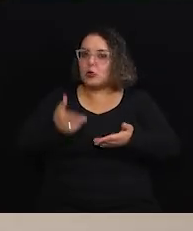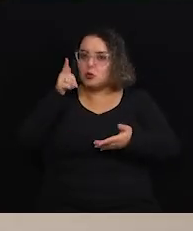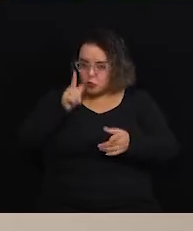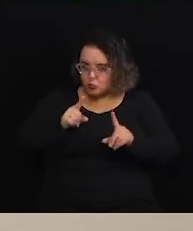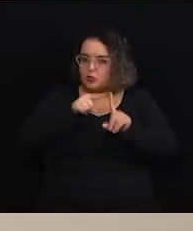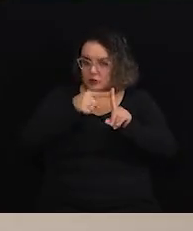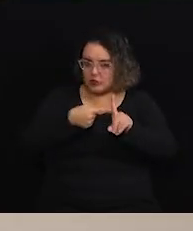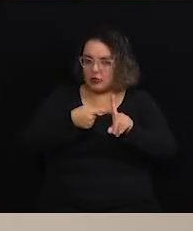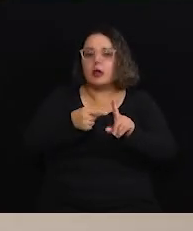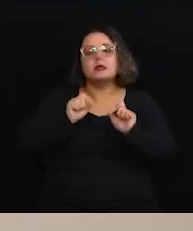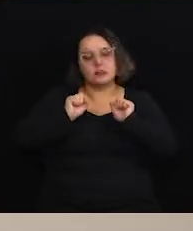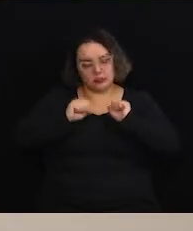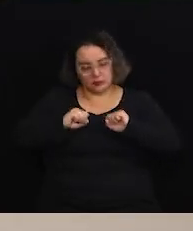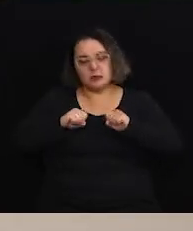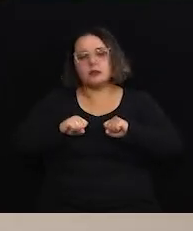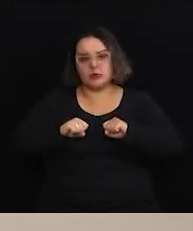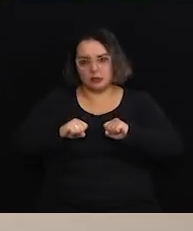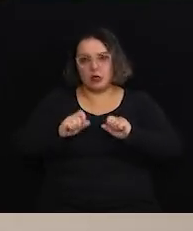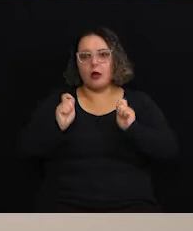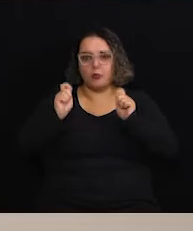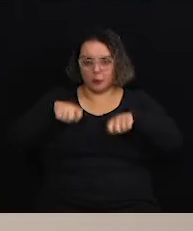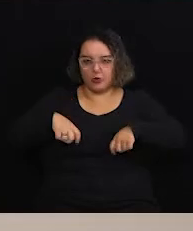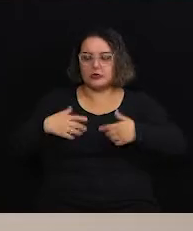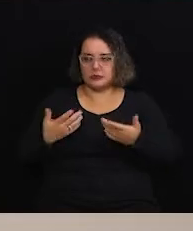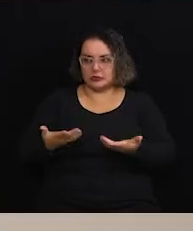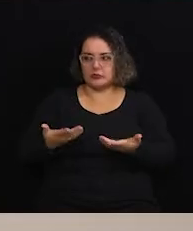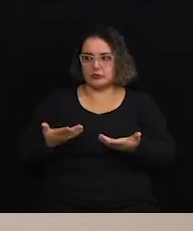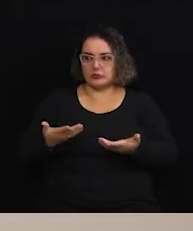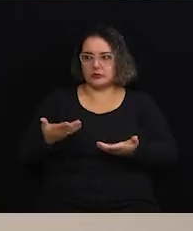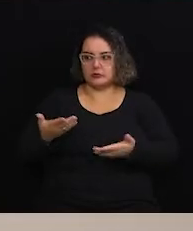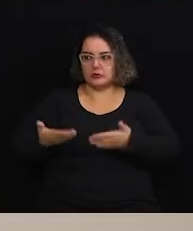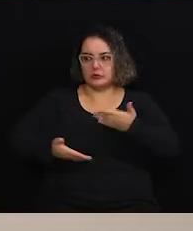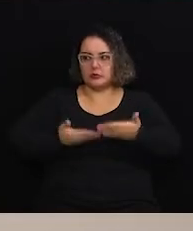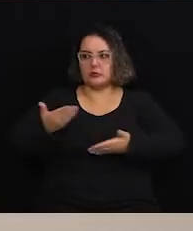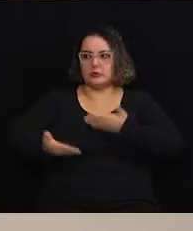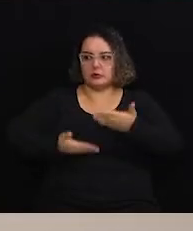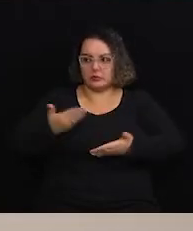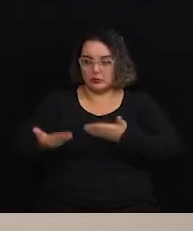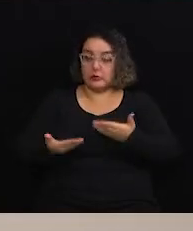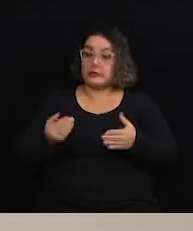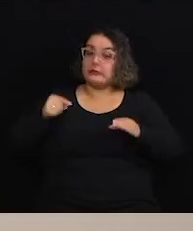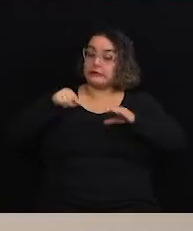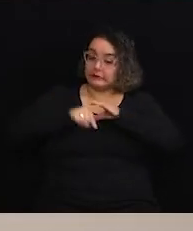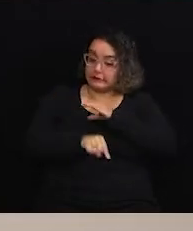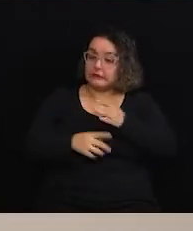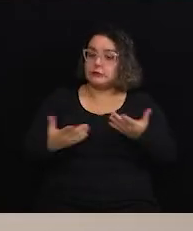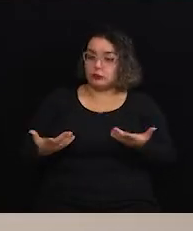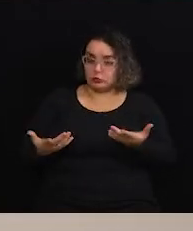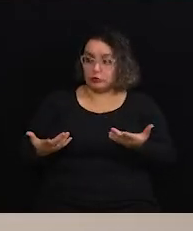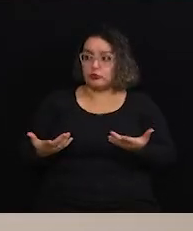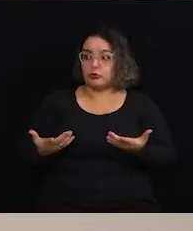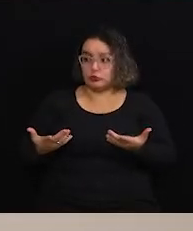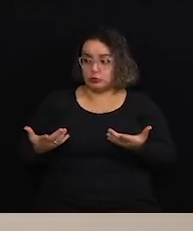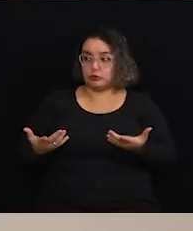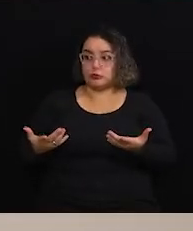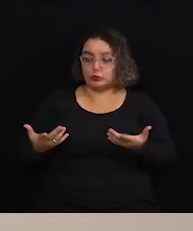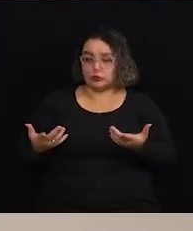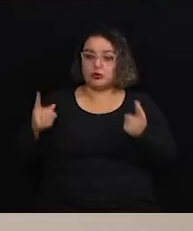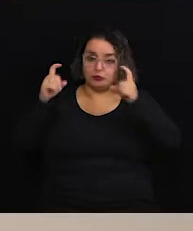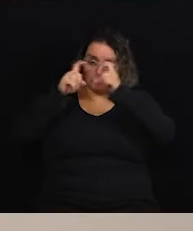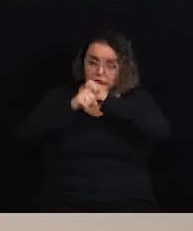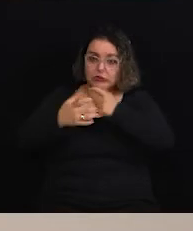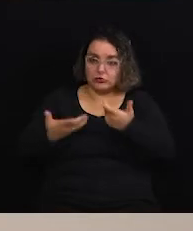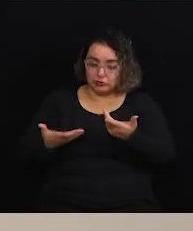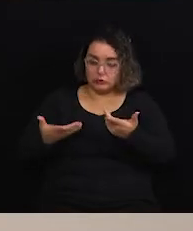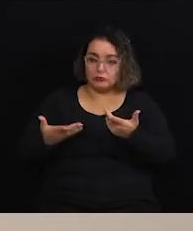Sim, é possível sim. Muitas vezes, os tratamentos mais indicados são tratamentos de alta complexidade, né, que é a fertilização in vitro,